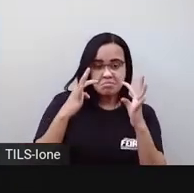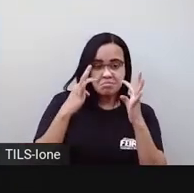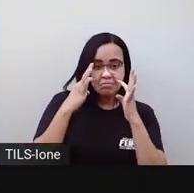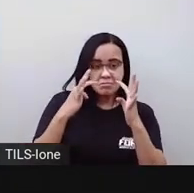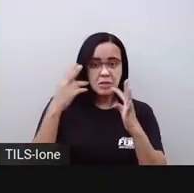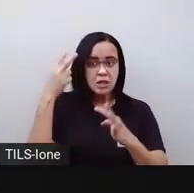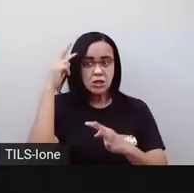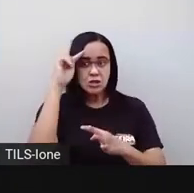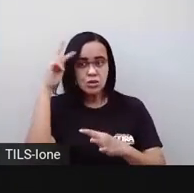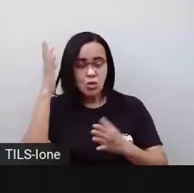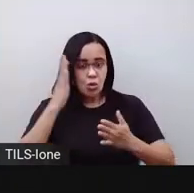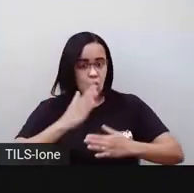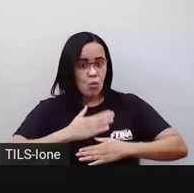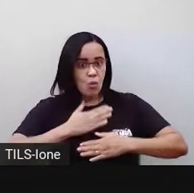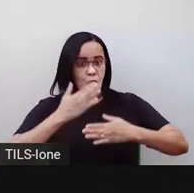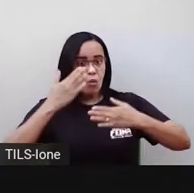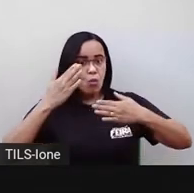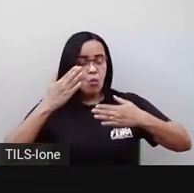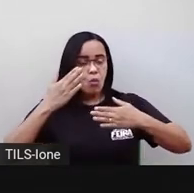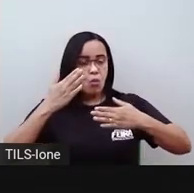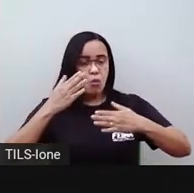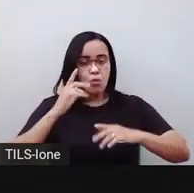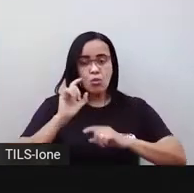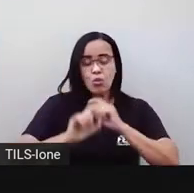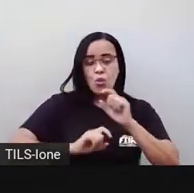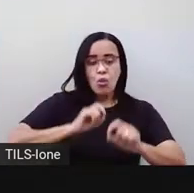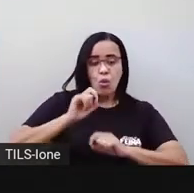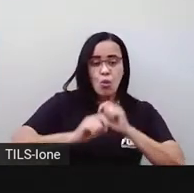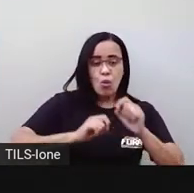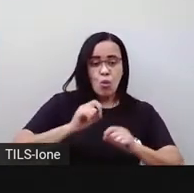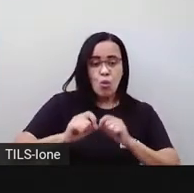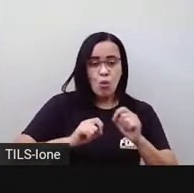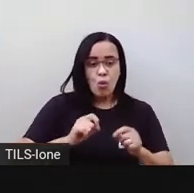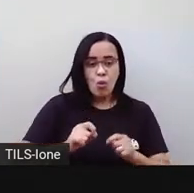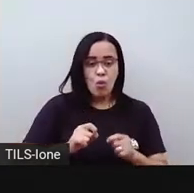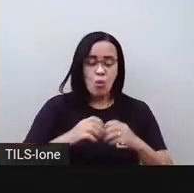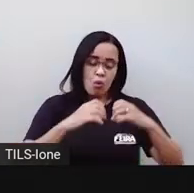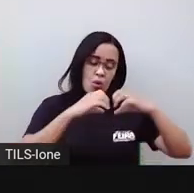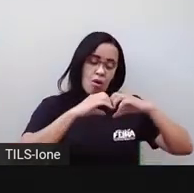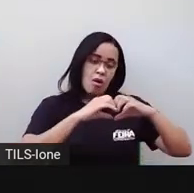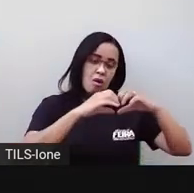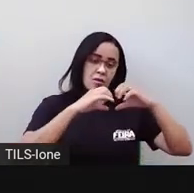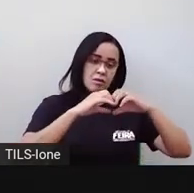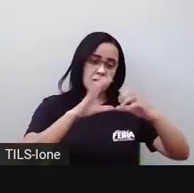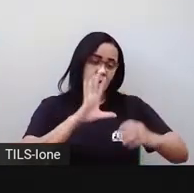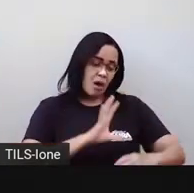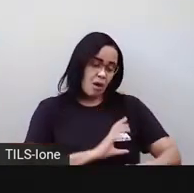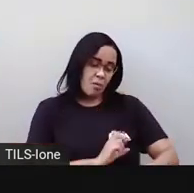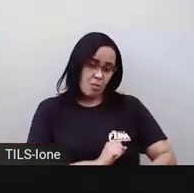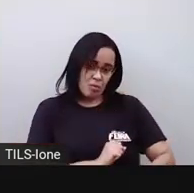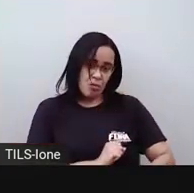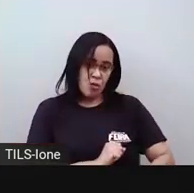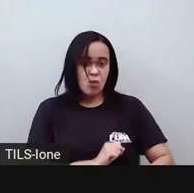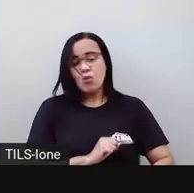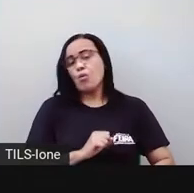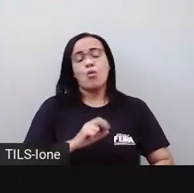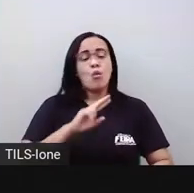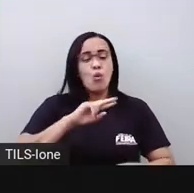suspense, aventura, ou de amor, ou histórias